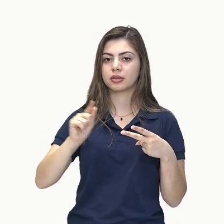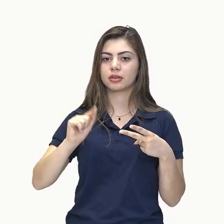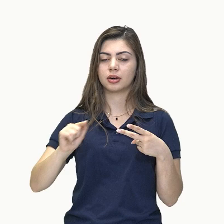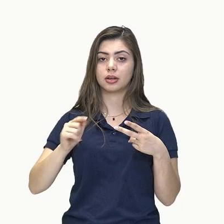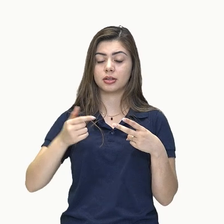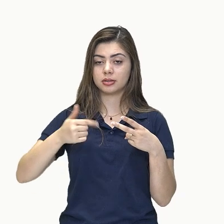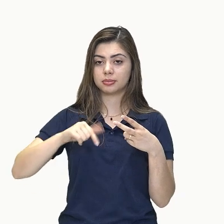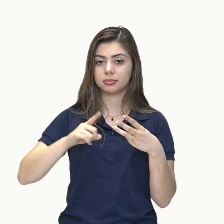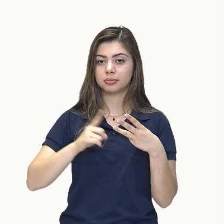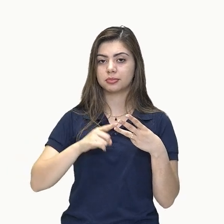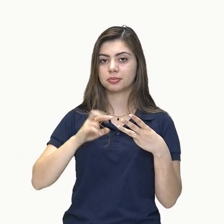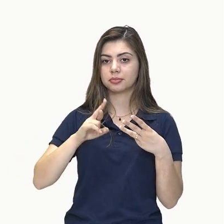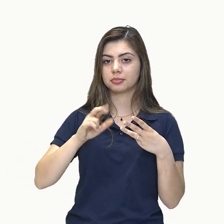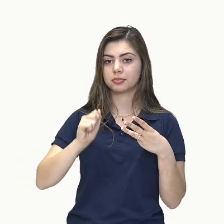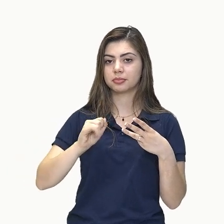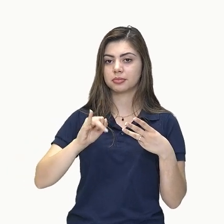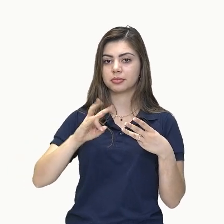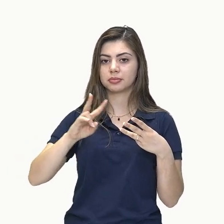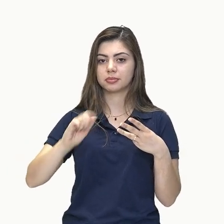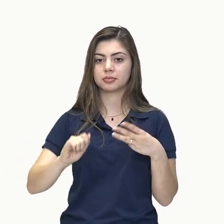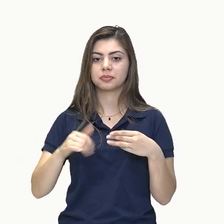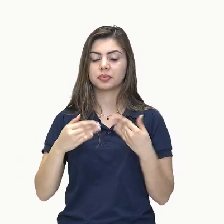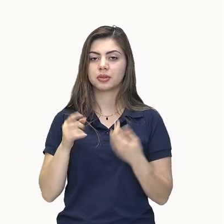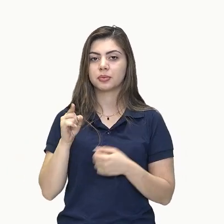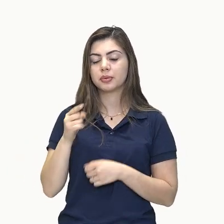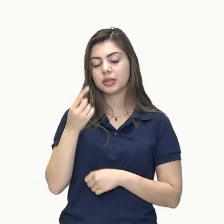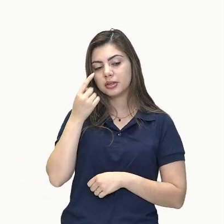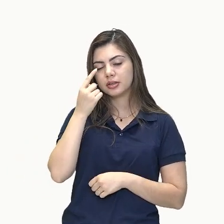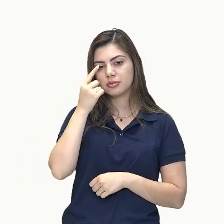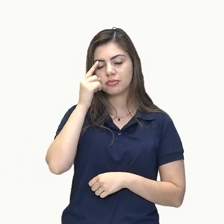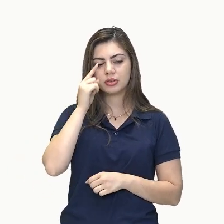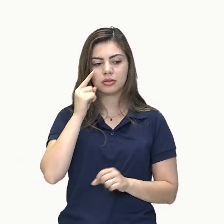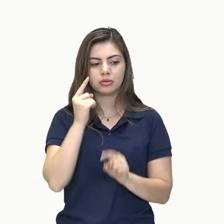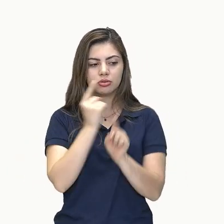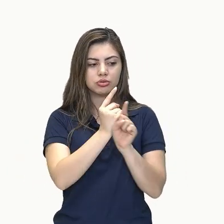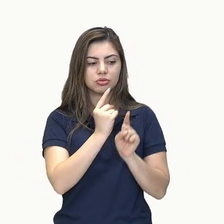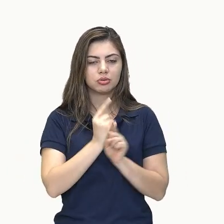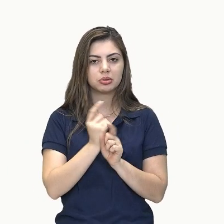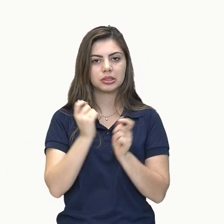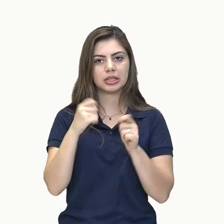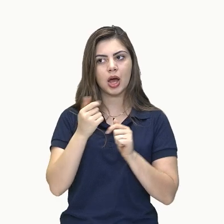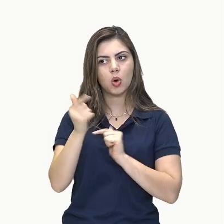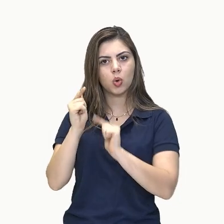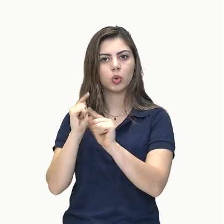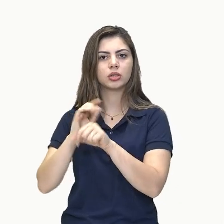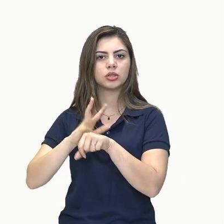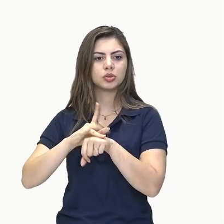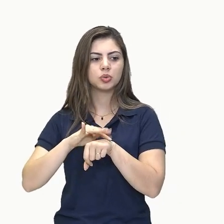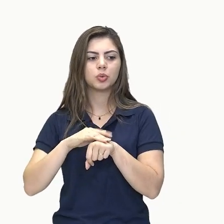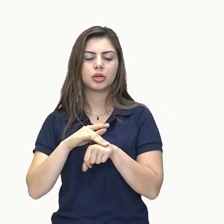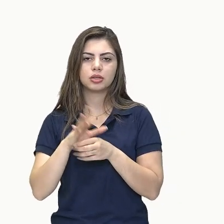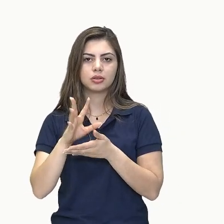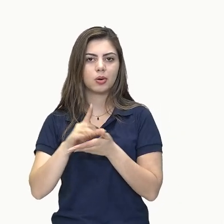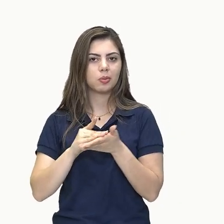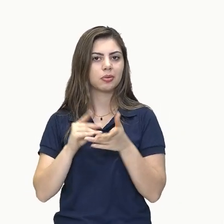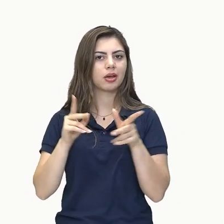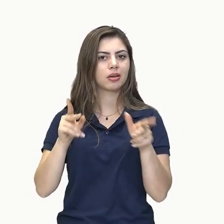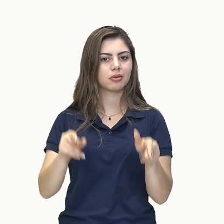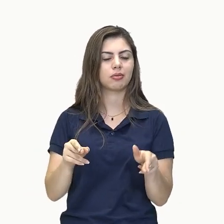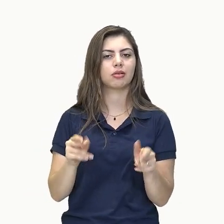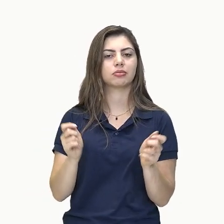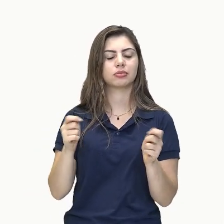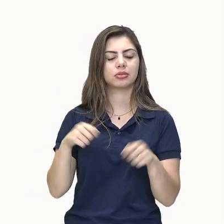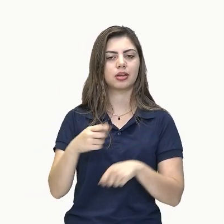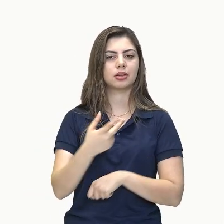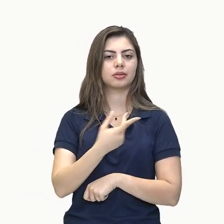por Jenner poderia ser aplicado a diversas outras doenças. Então, vamos observar aí o processo onde ele criou a